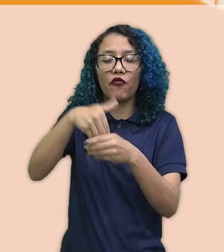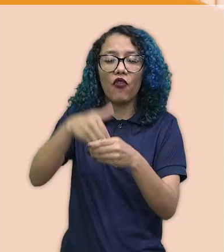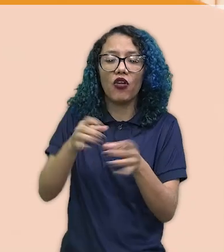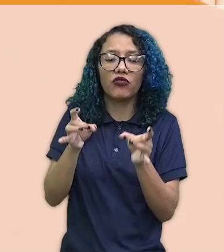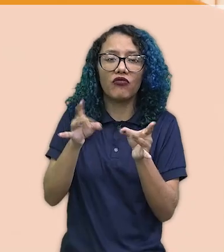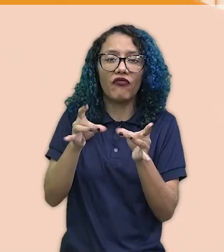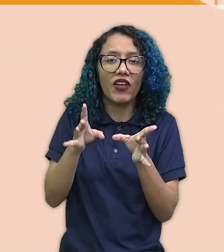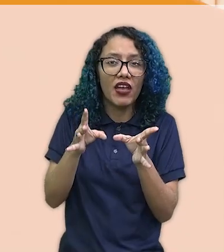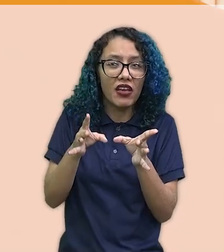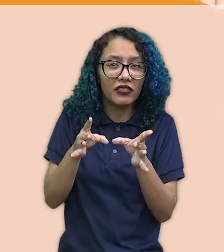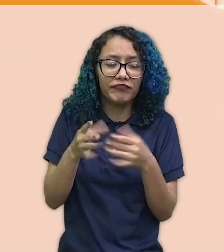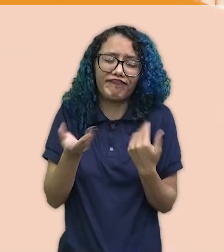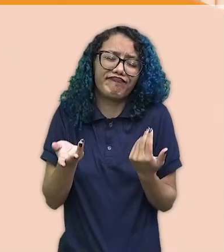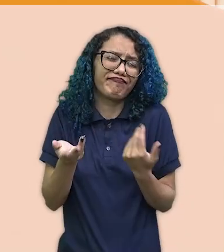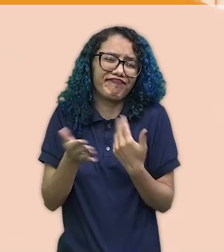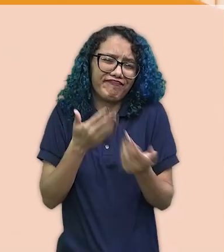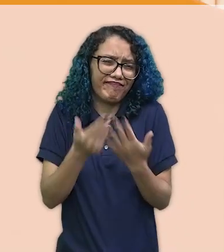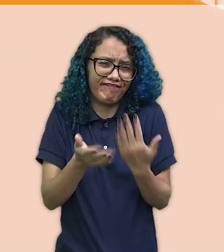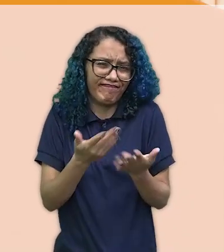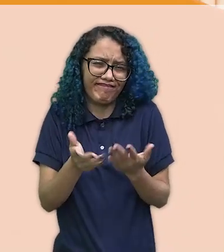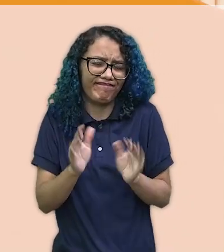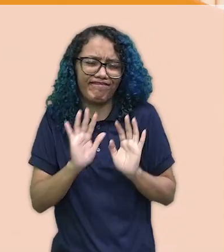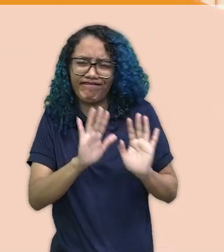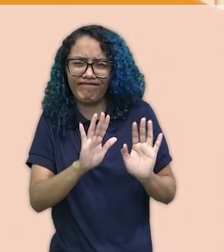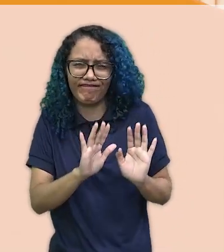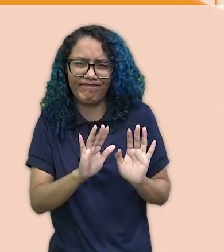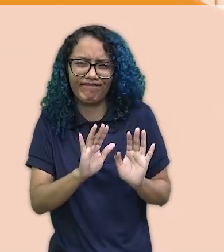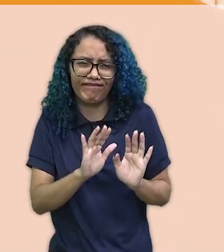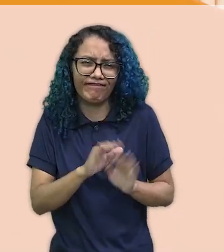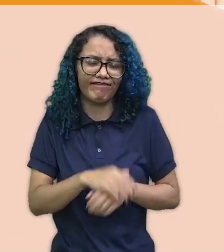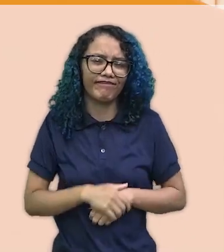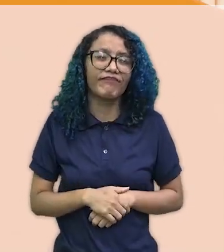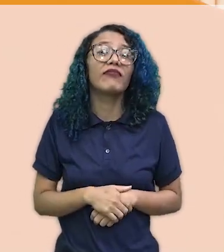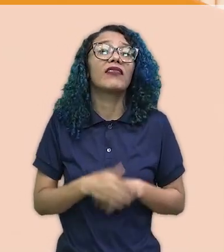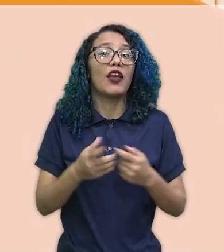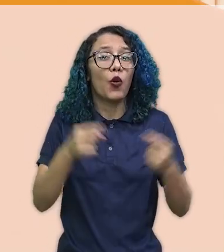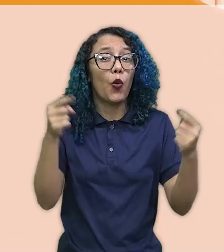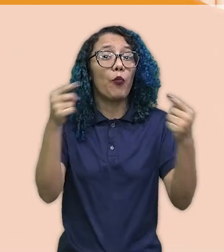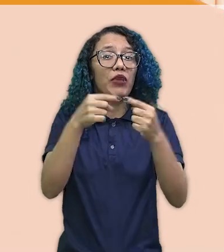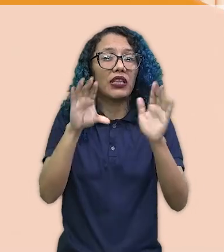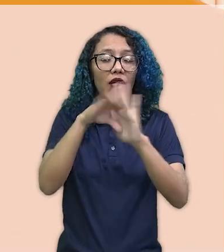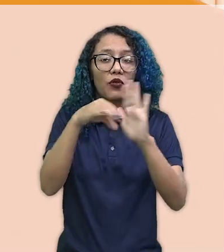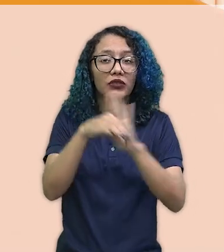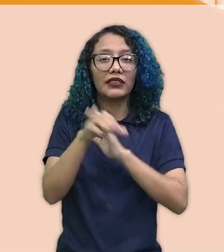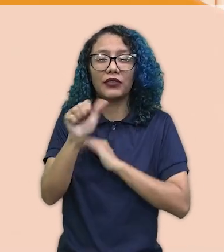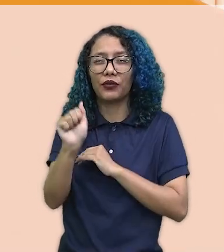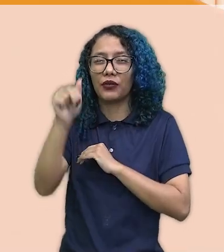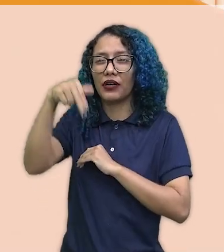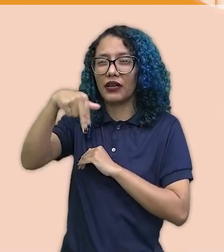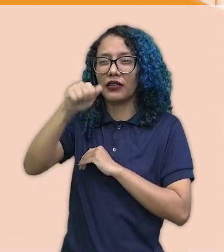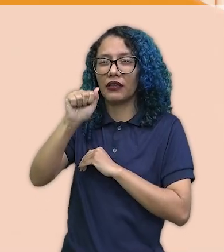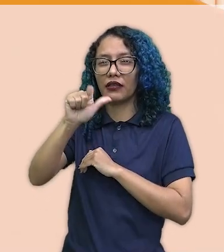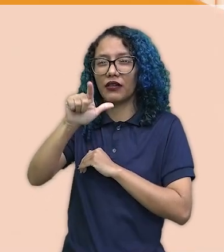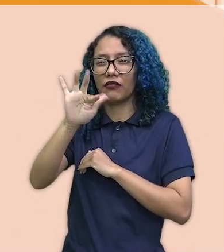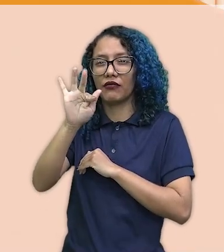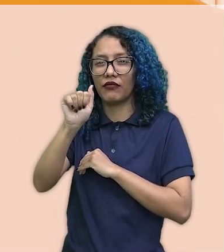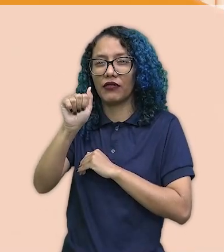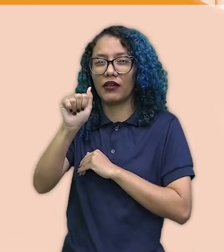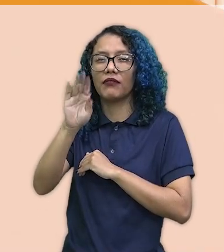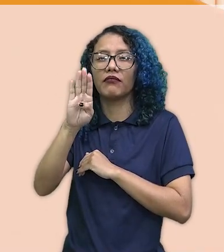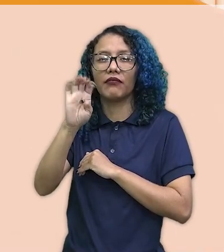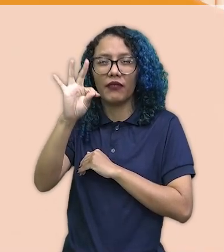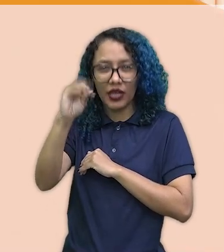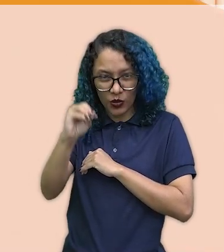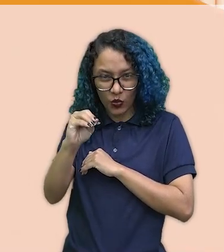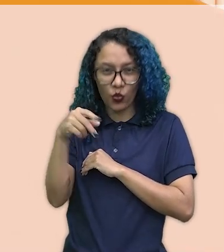você está dizendo, eu não estou nem aí. Esse é o analfabeto político que o Bertold Brecht chama a